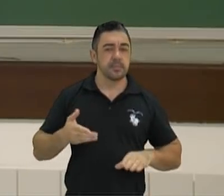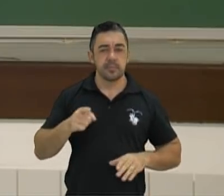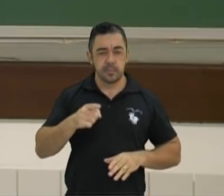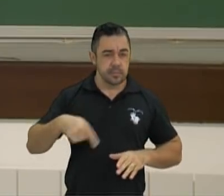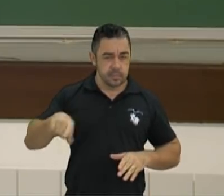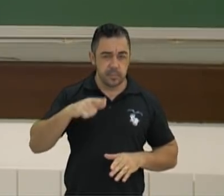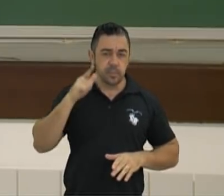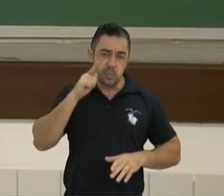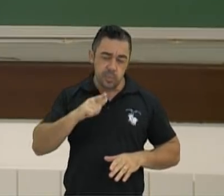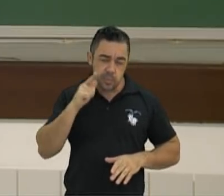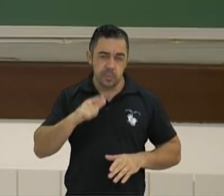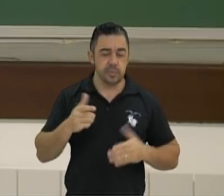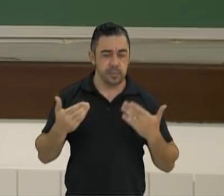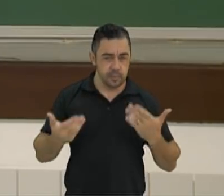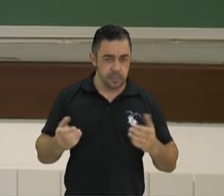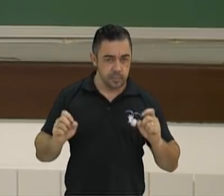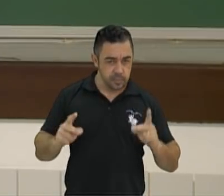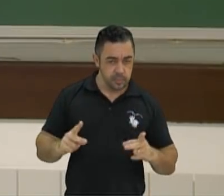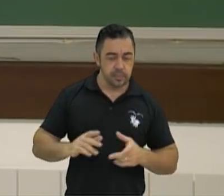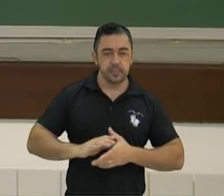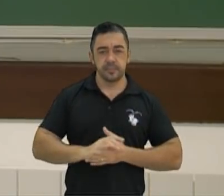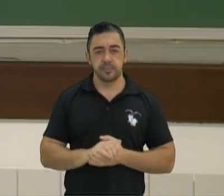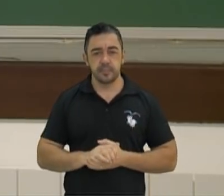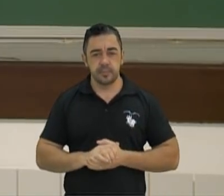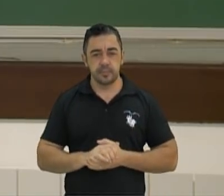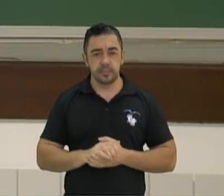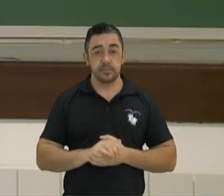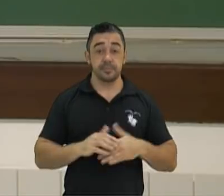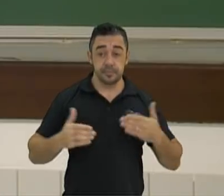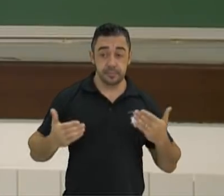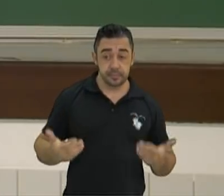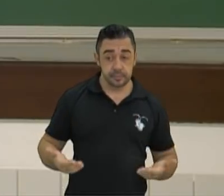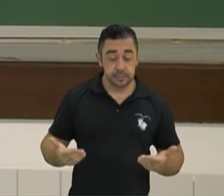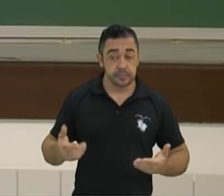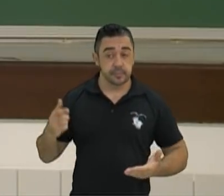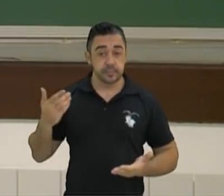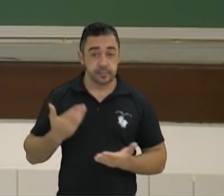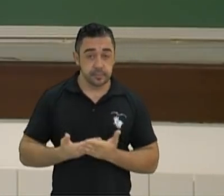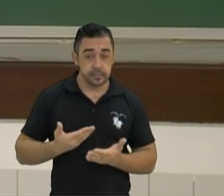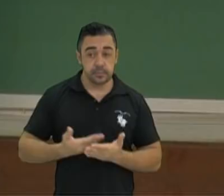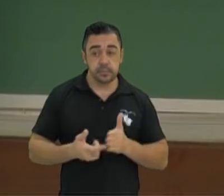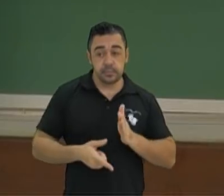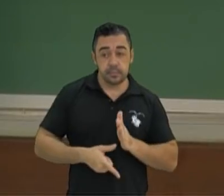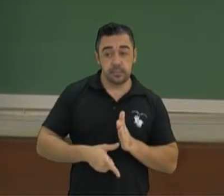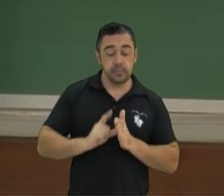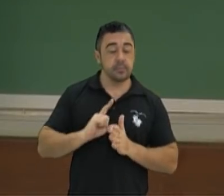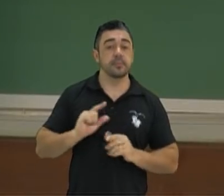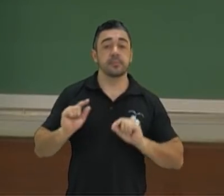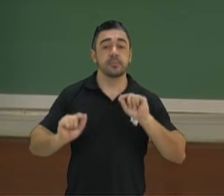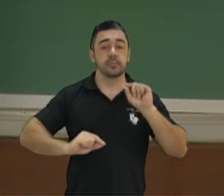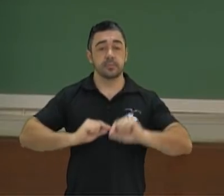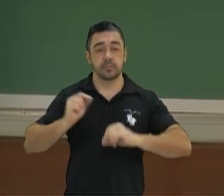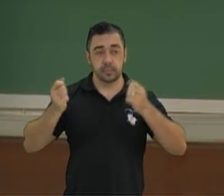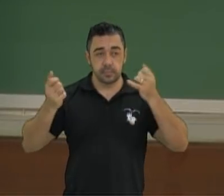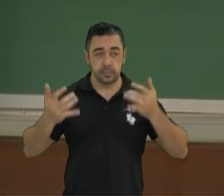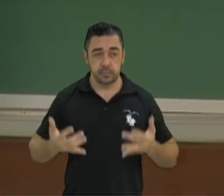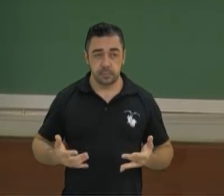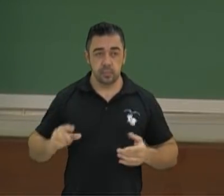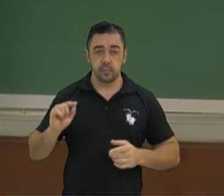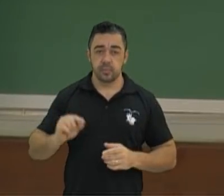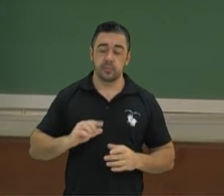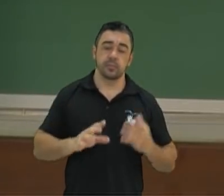corra atrás das suas aulas, ok? Bom, pessoal, na aula anterior nós falamos sobre